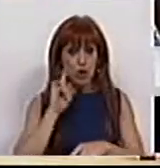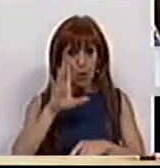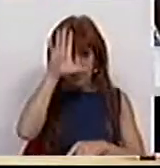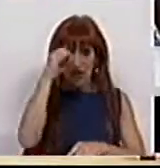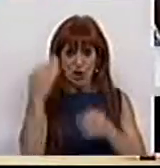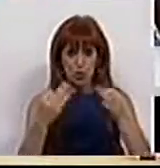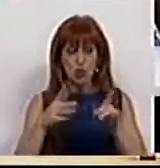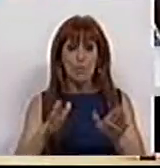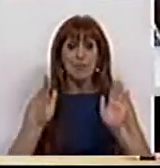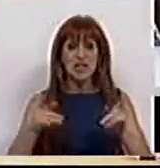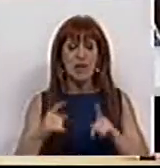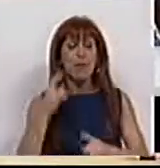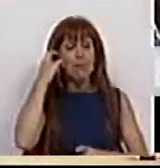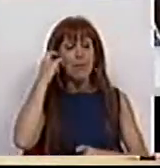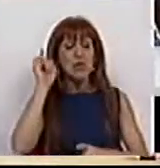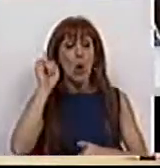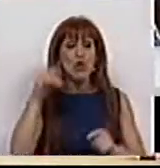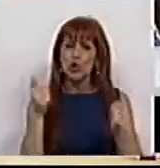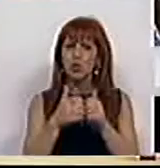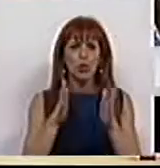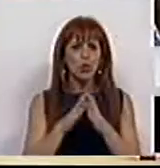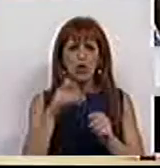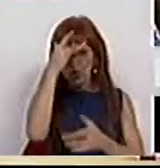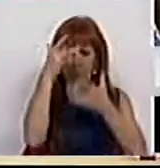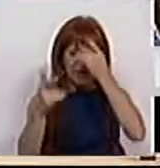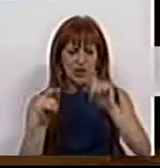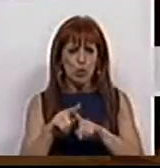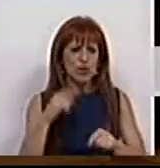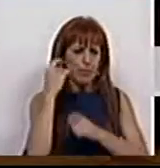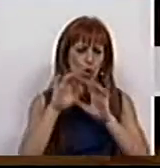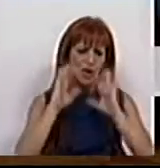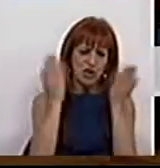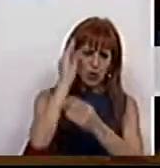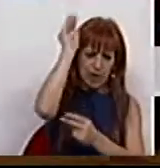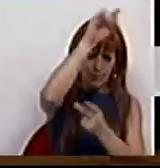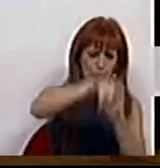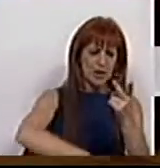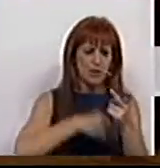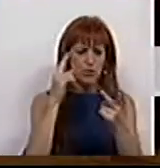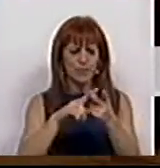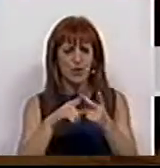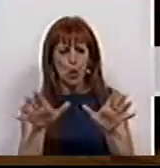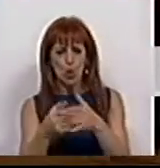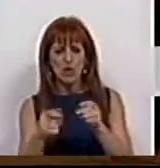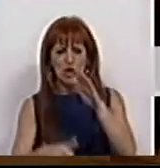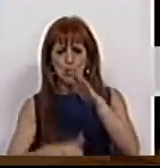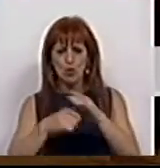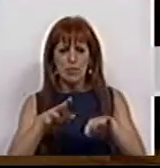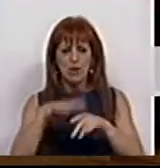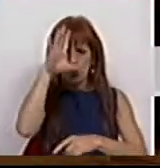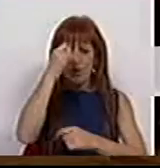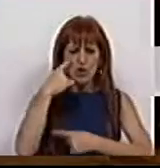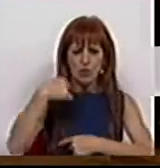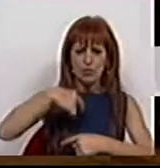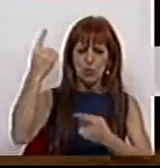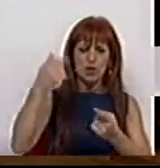da Justiça tinha de ter em conta todos os pareceres da Procuradoria-Geral da República, do Conselho Superior do Ministério